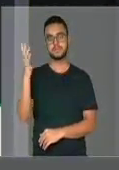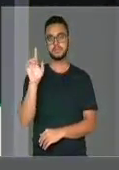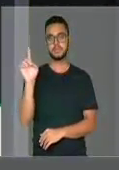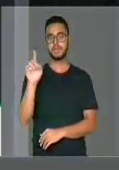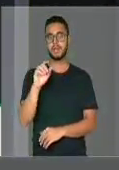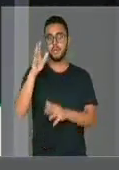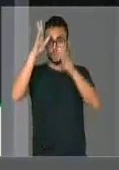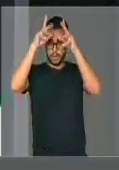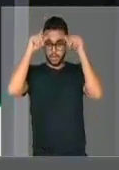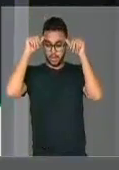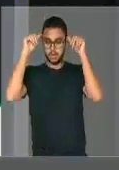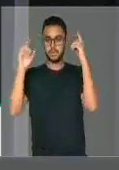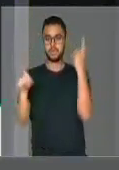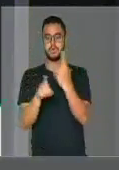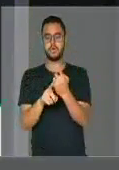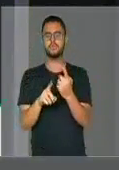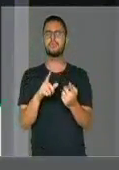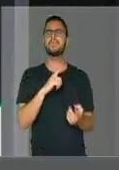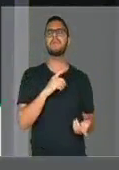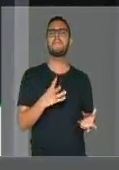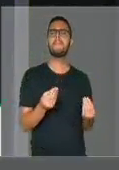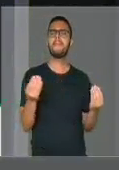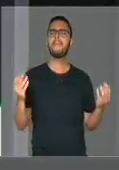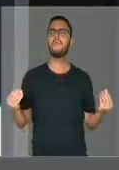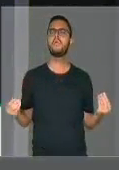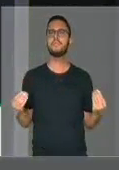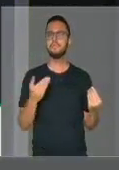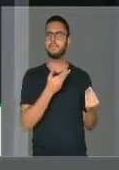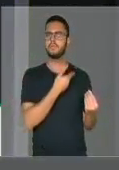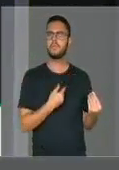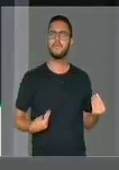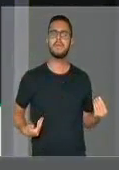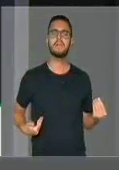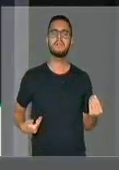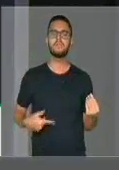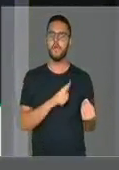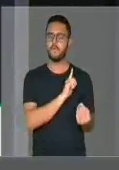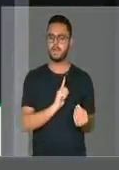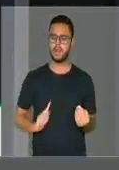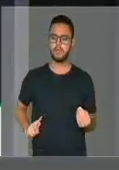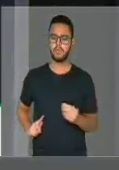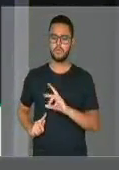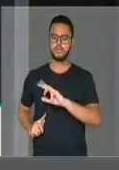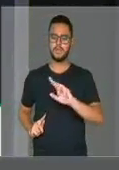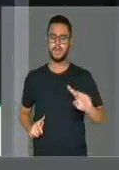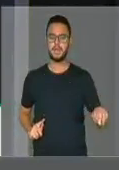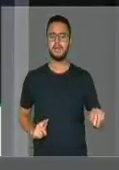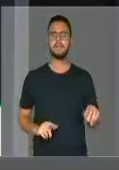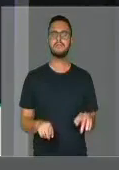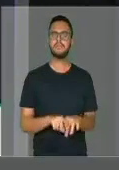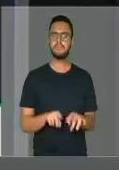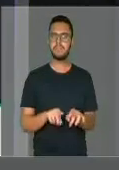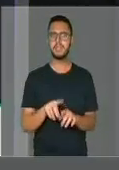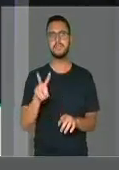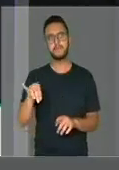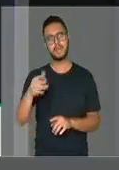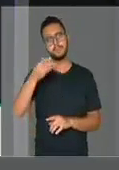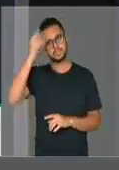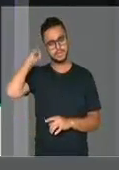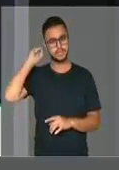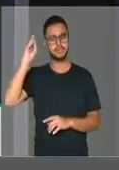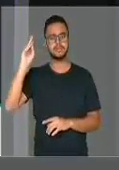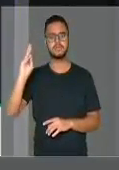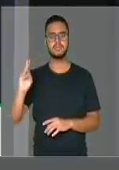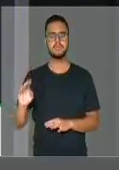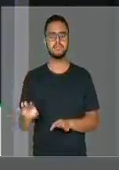Acre um encontro onde participarão vários governadores. Vários governadores. Onde participará o presidente da República,